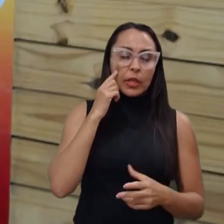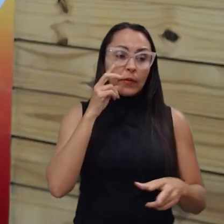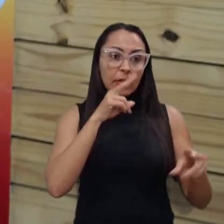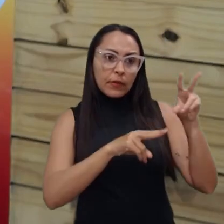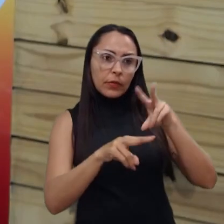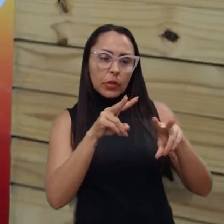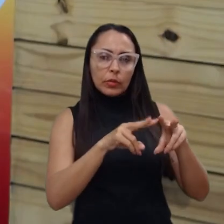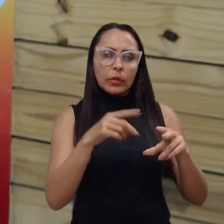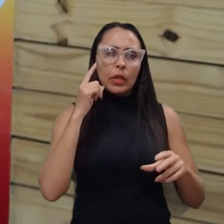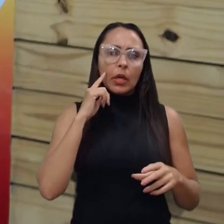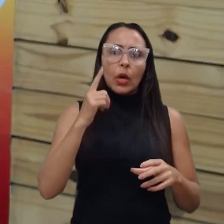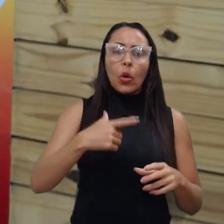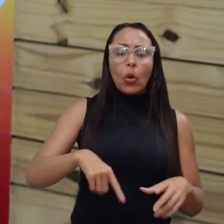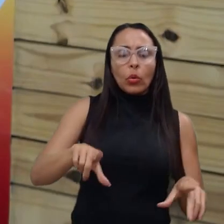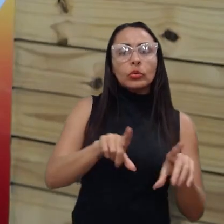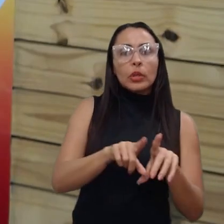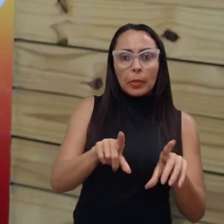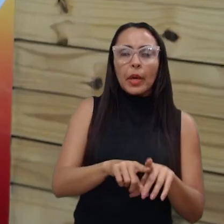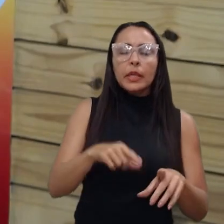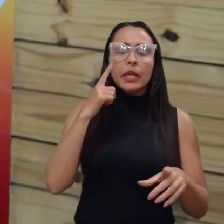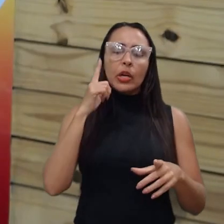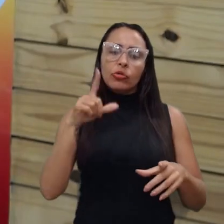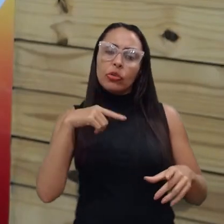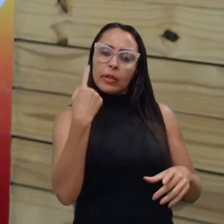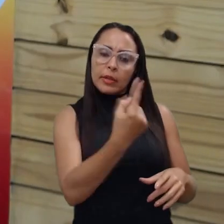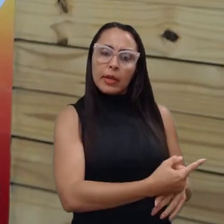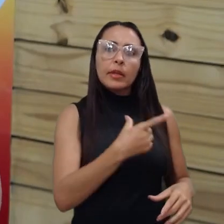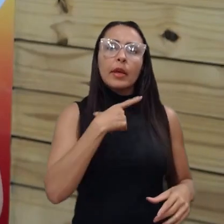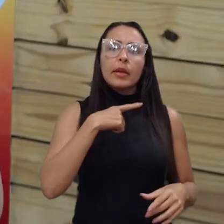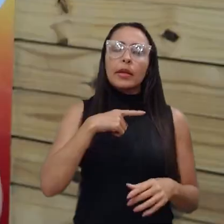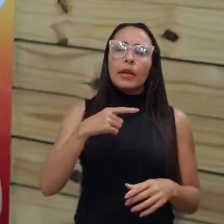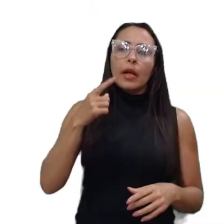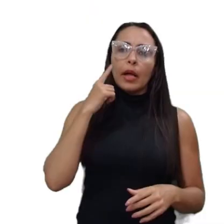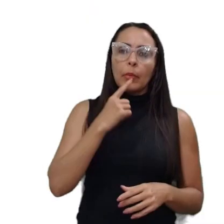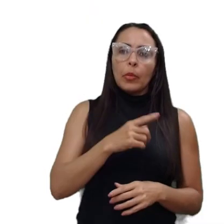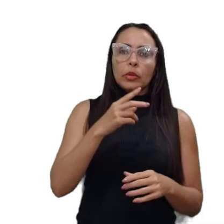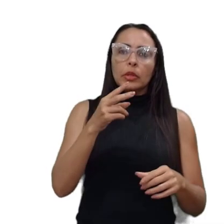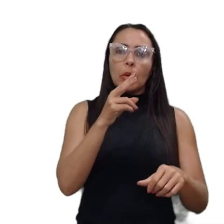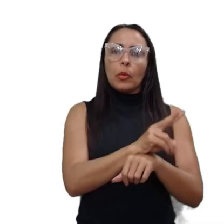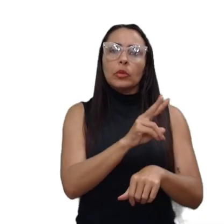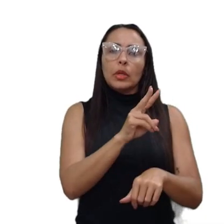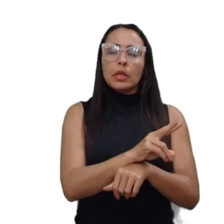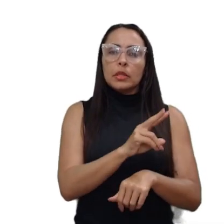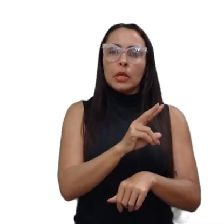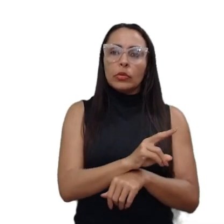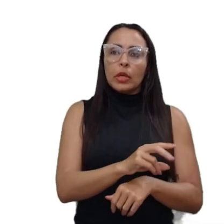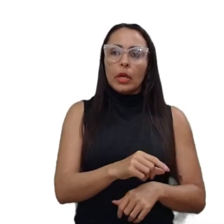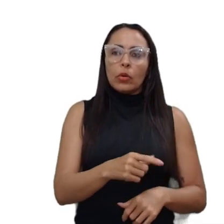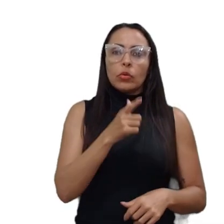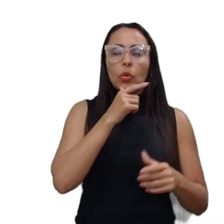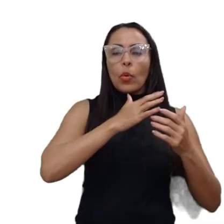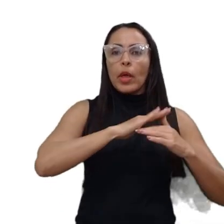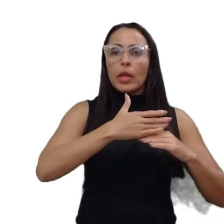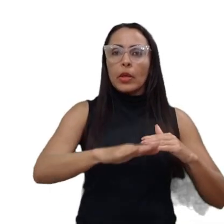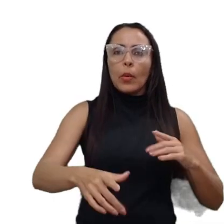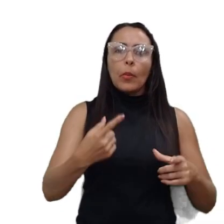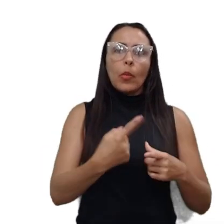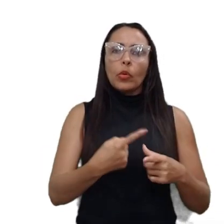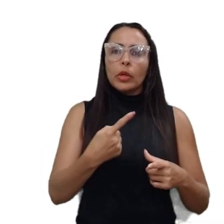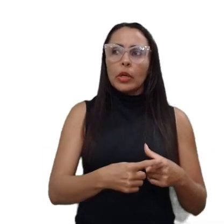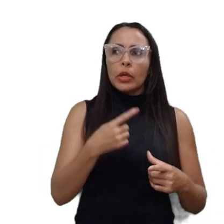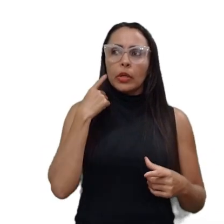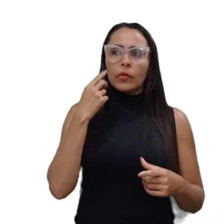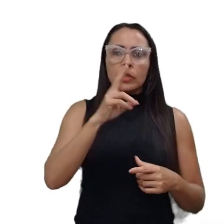monitorado. Um dos outros aspectos que a gente tem é em relação à proteção dos recursos hídricos. Por quê? Porque você vai ter o